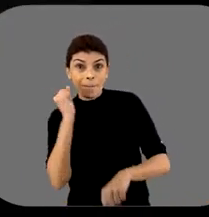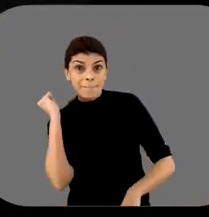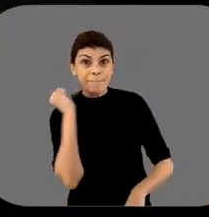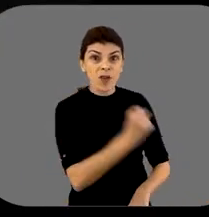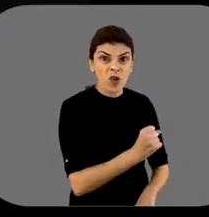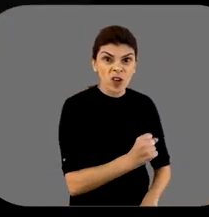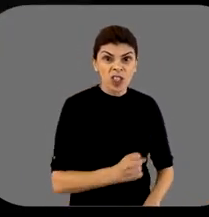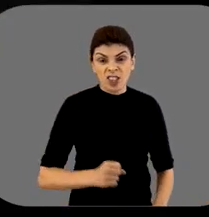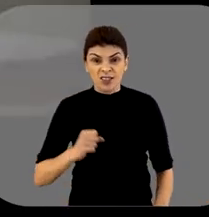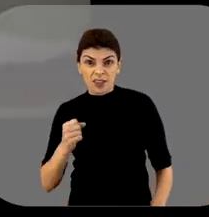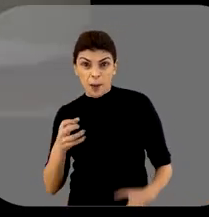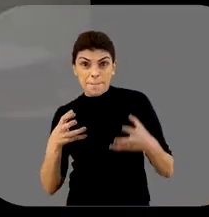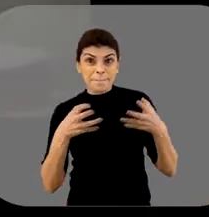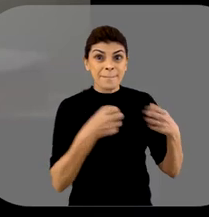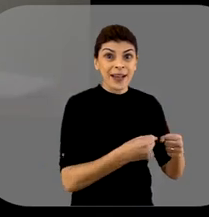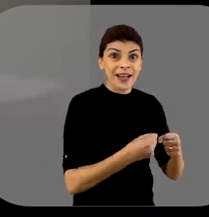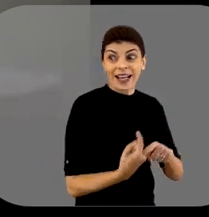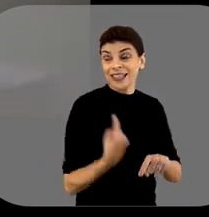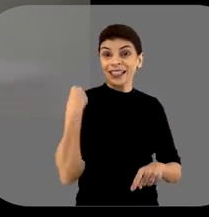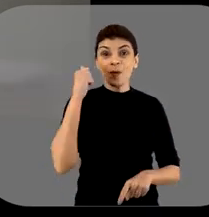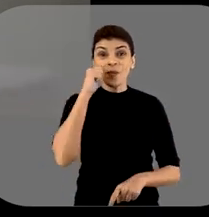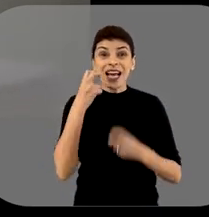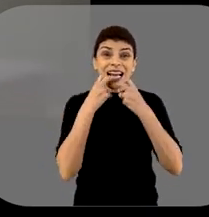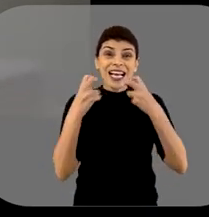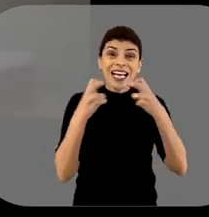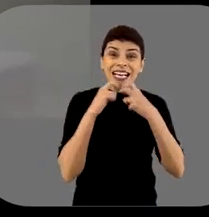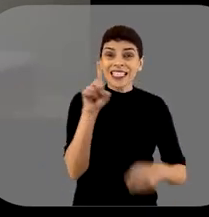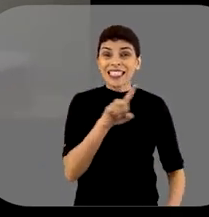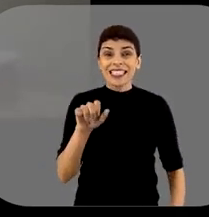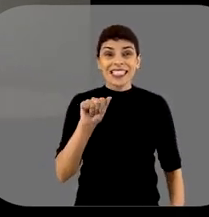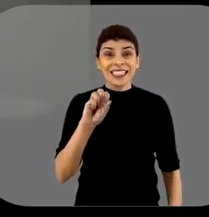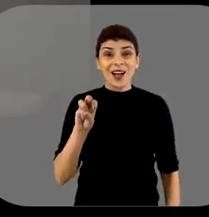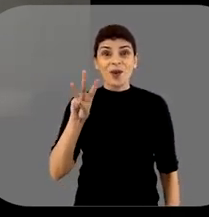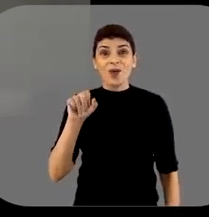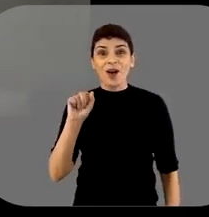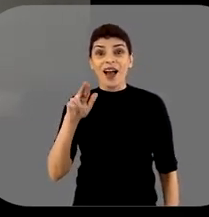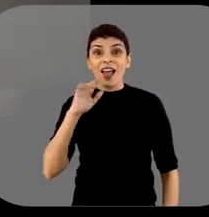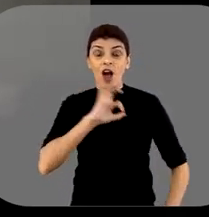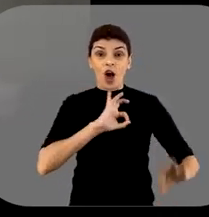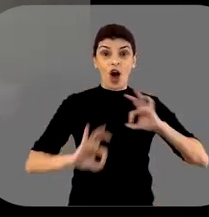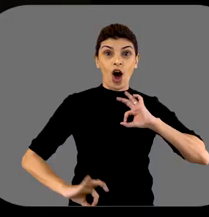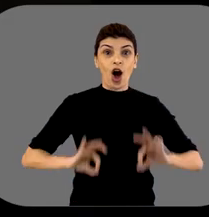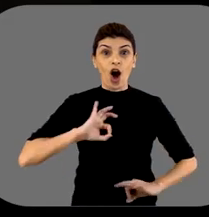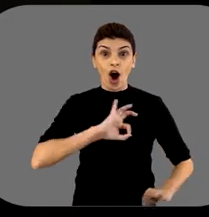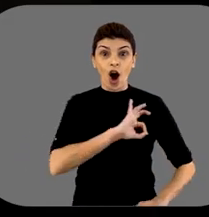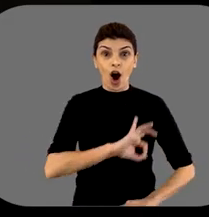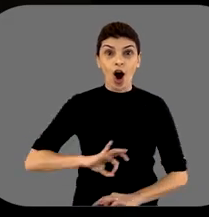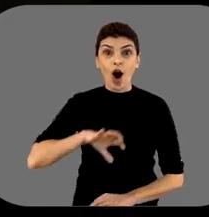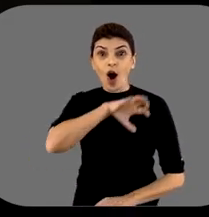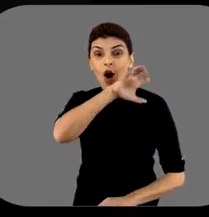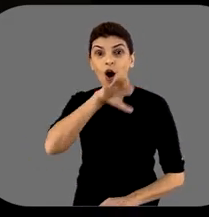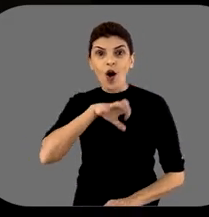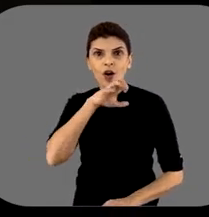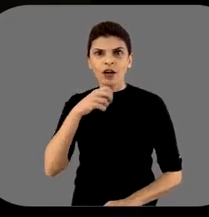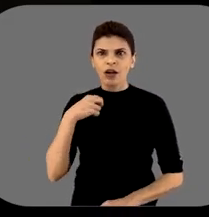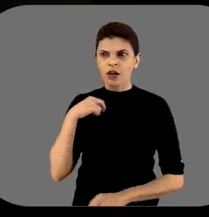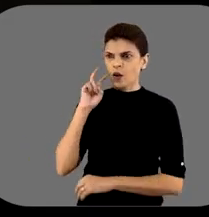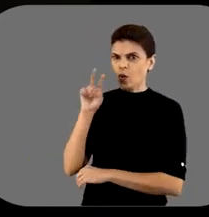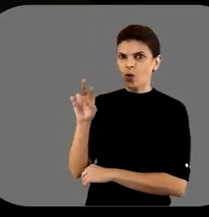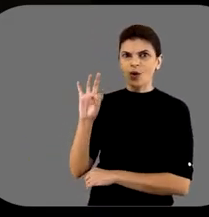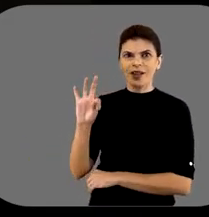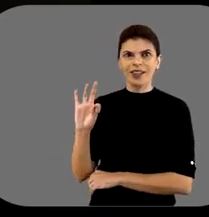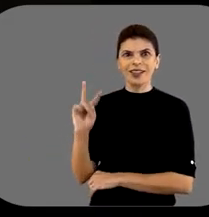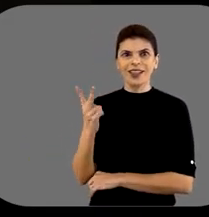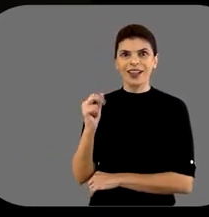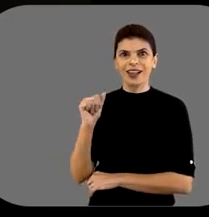ele vai pegar o Mutum. Aí atrás, as mulheres dele gritam, Zauara, que é a onça em Zoé. Aí eu olhando assim o terror